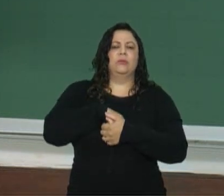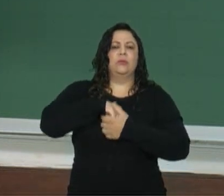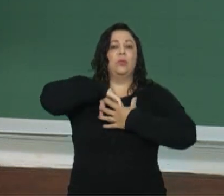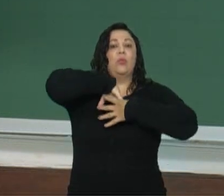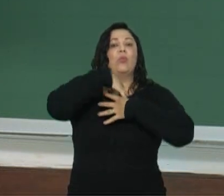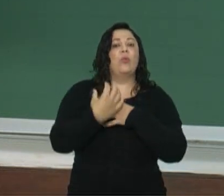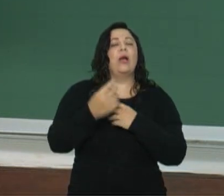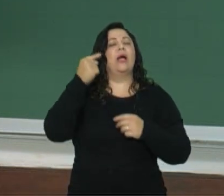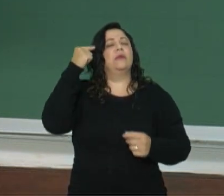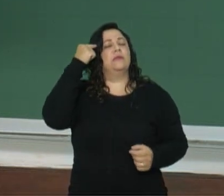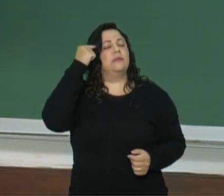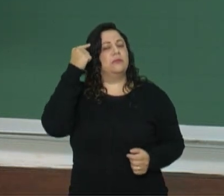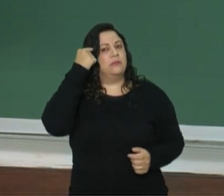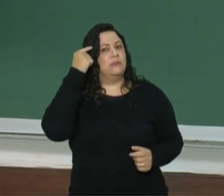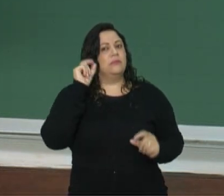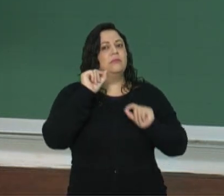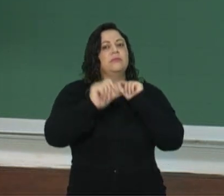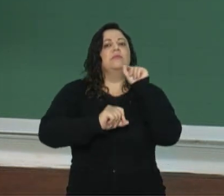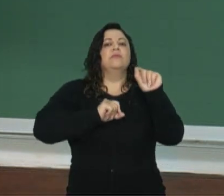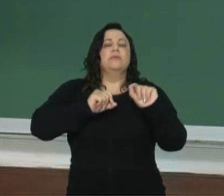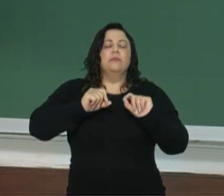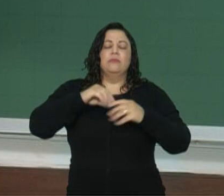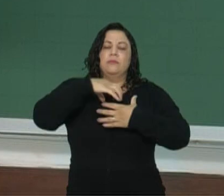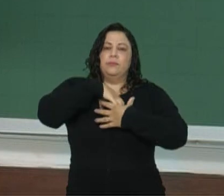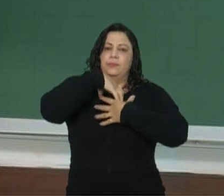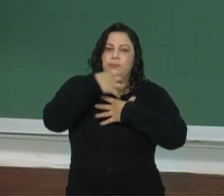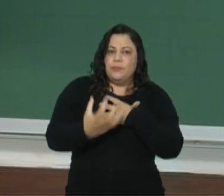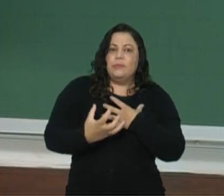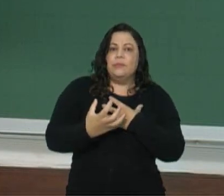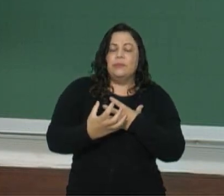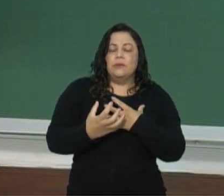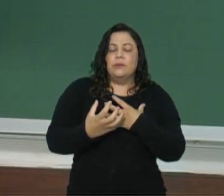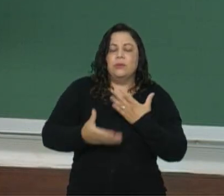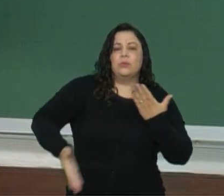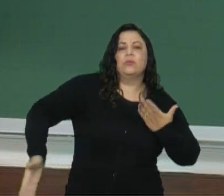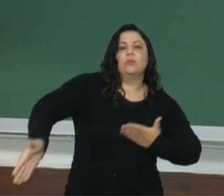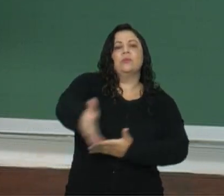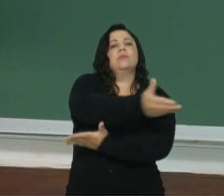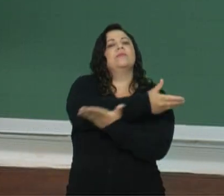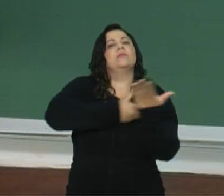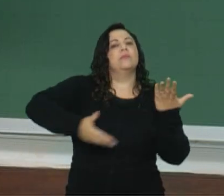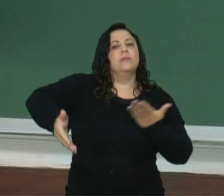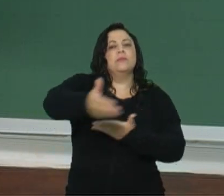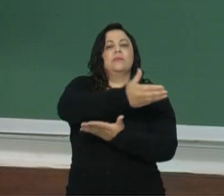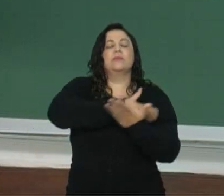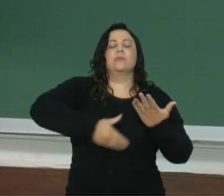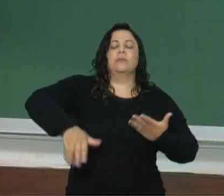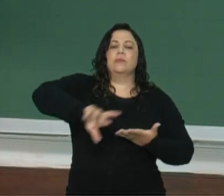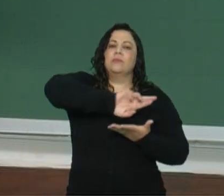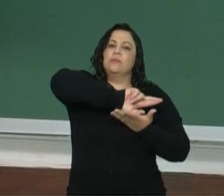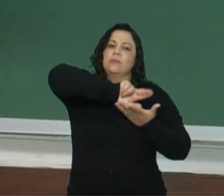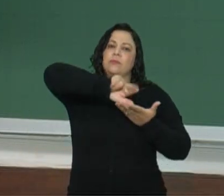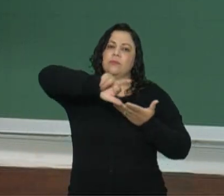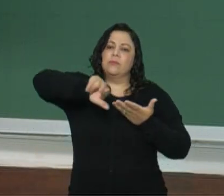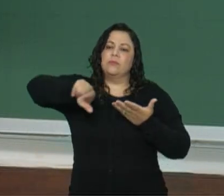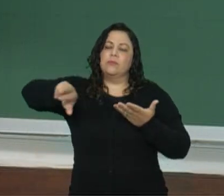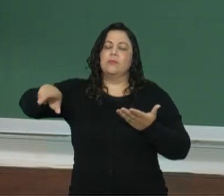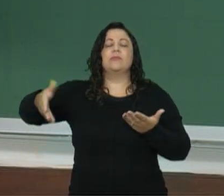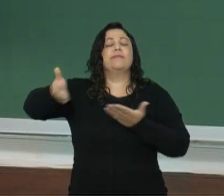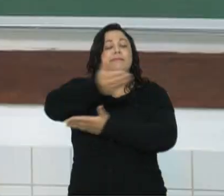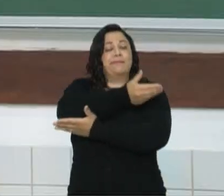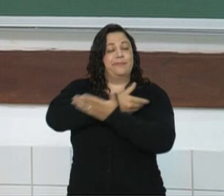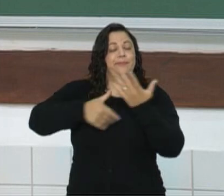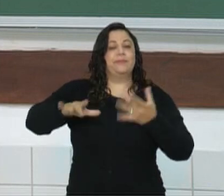seguinte: quando a ação é afirmativa, ou seja, quando ela contribui com você e com o meio ao qual você está inserido,